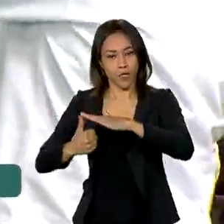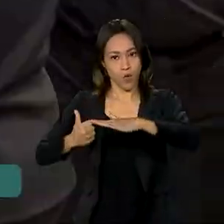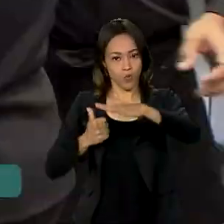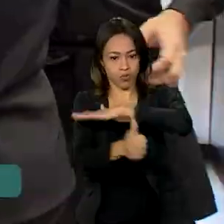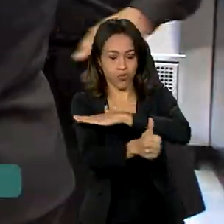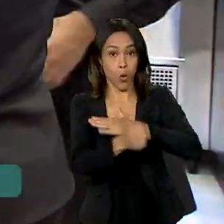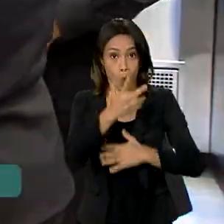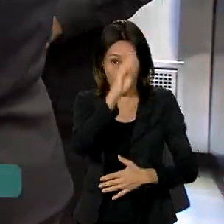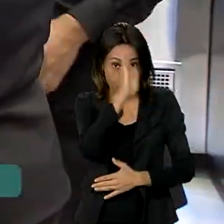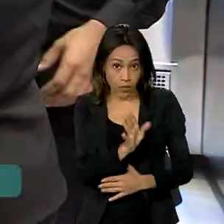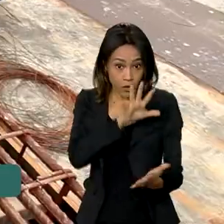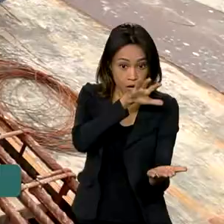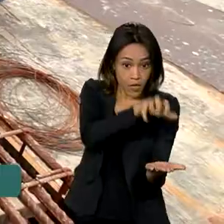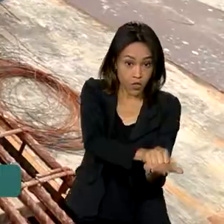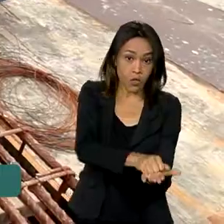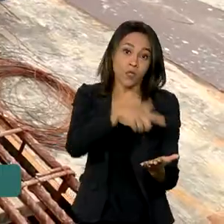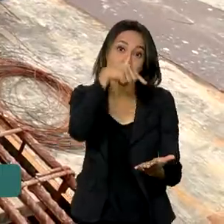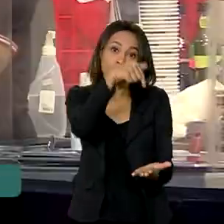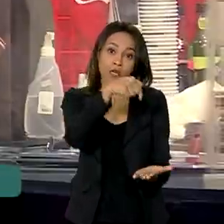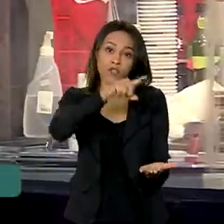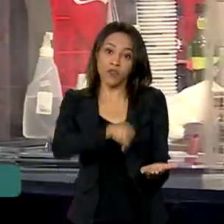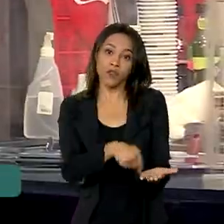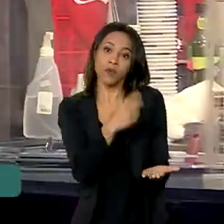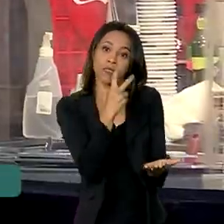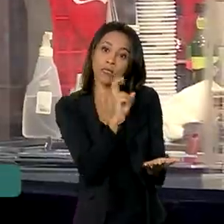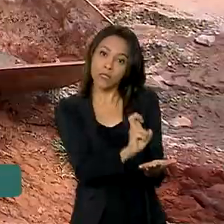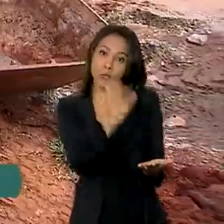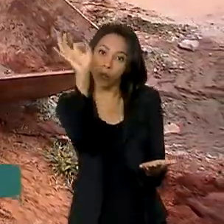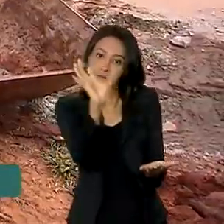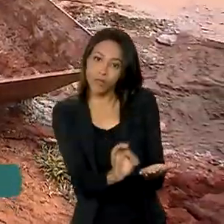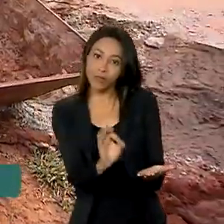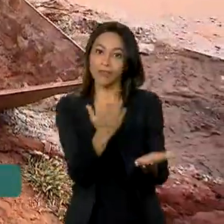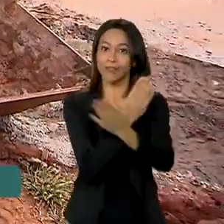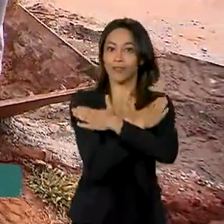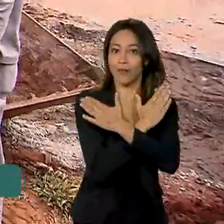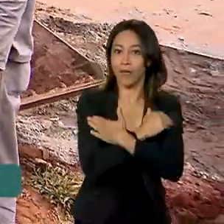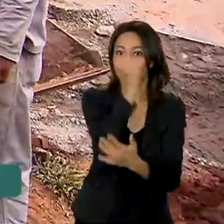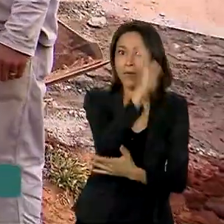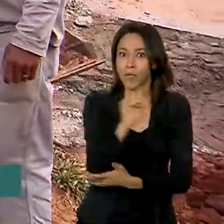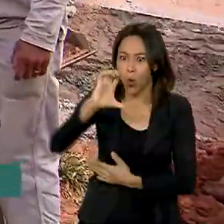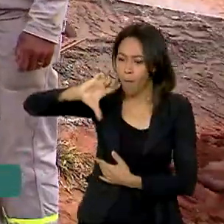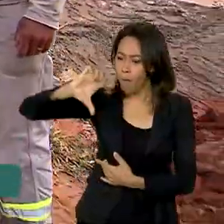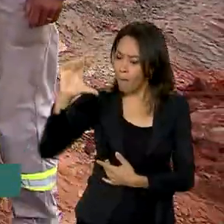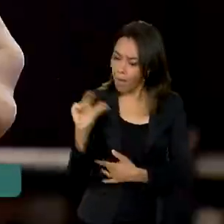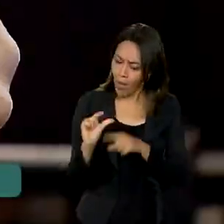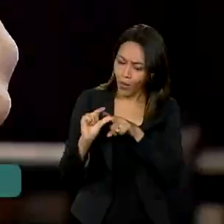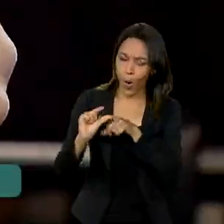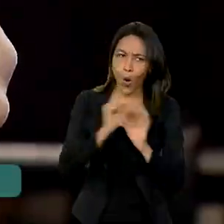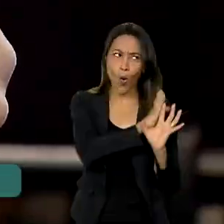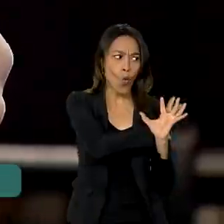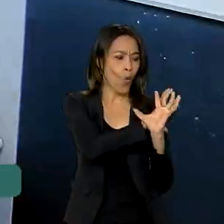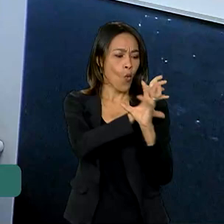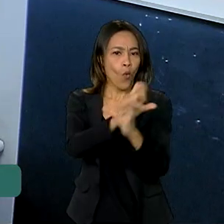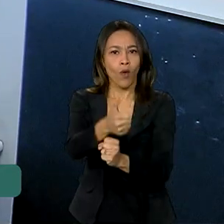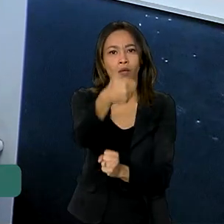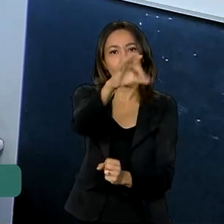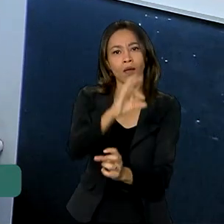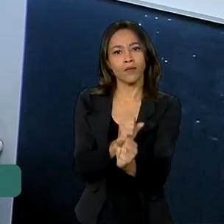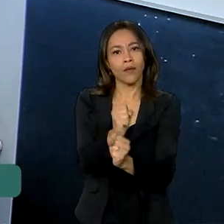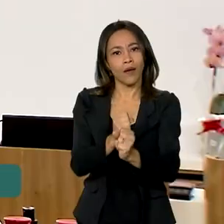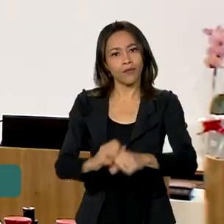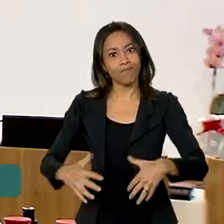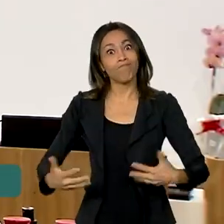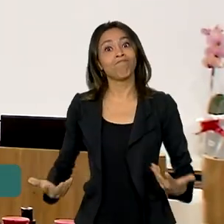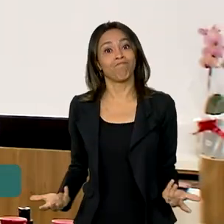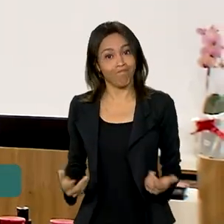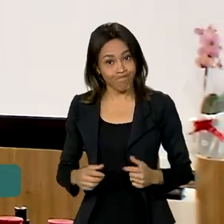registrou 7,5% de desemprego em abril, o menor índice de desemprego dos últimos 10 anos.